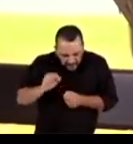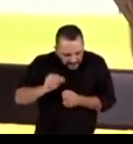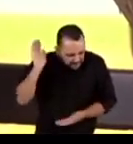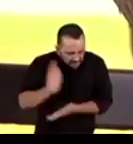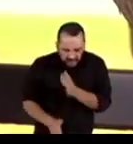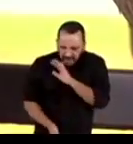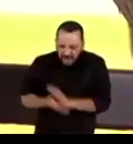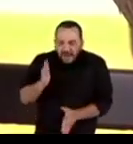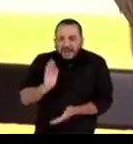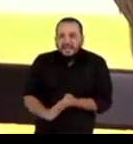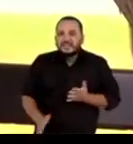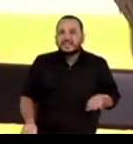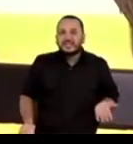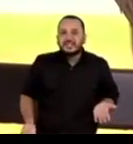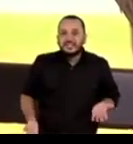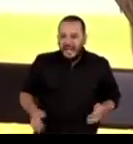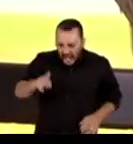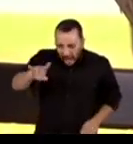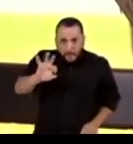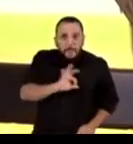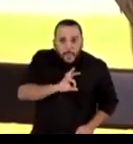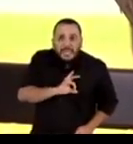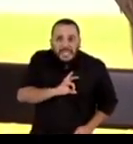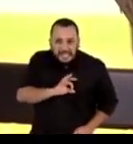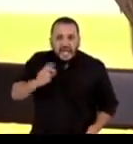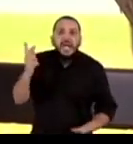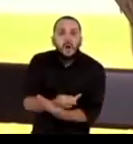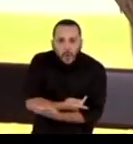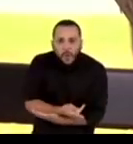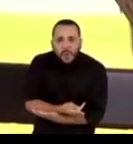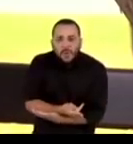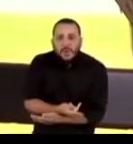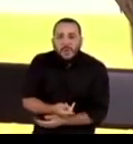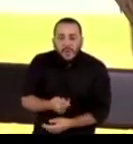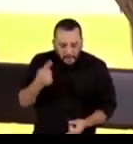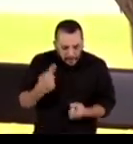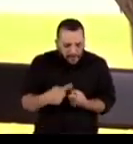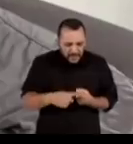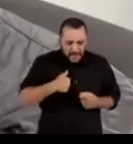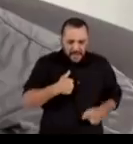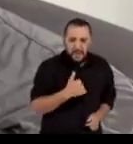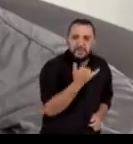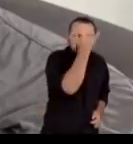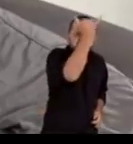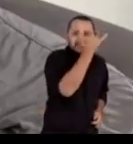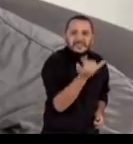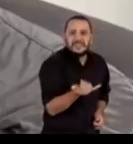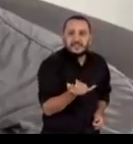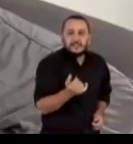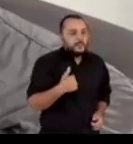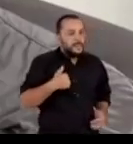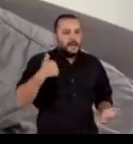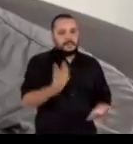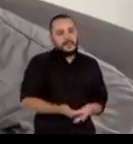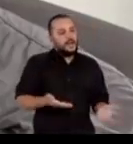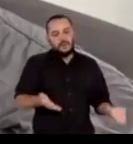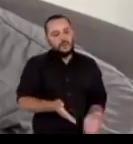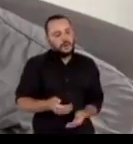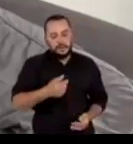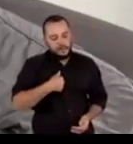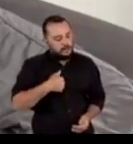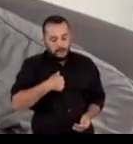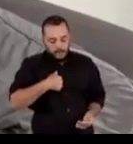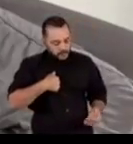foi a polícia que errou, por que a gente tem que pagar por isso? E até agora a ficha não caiu.